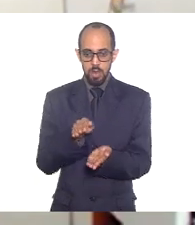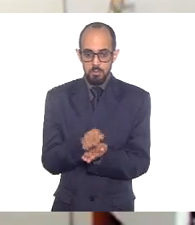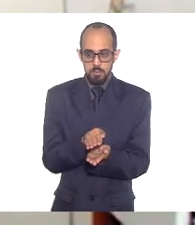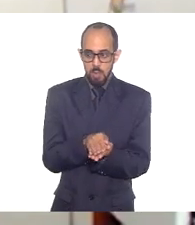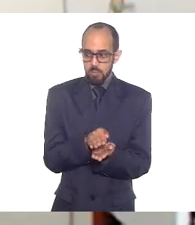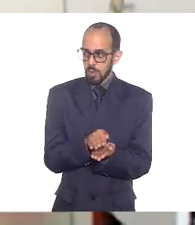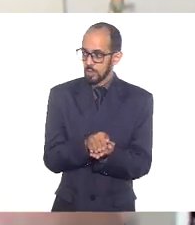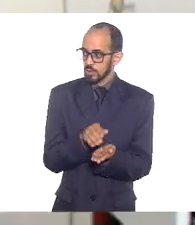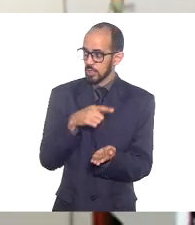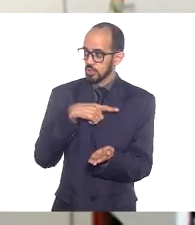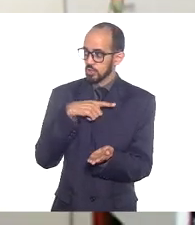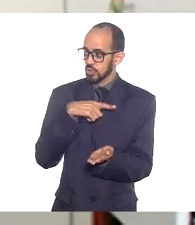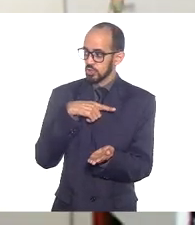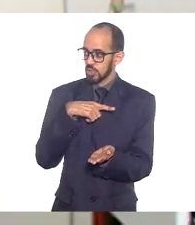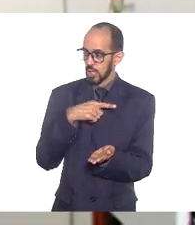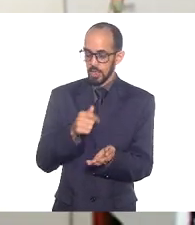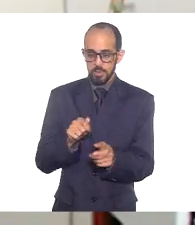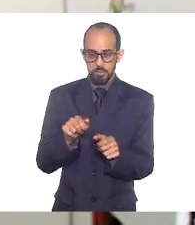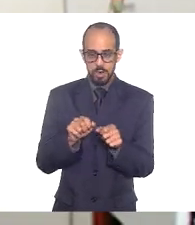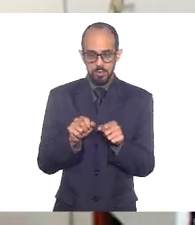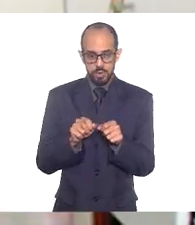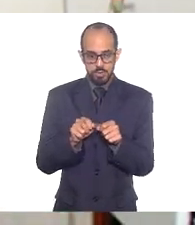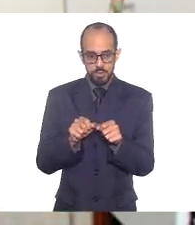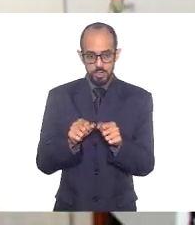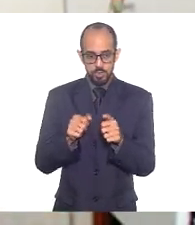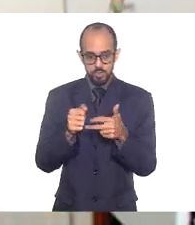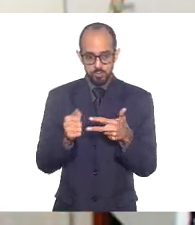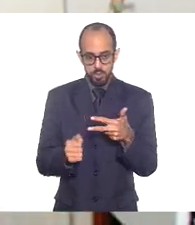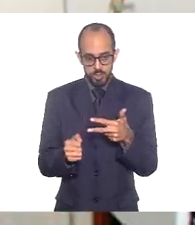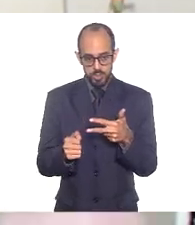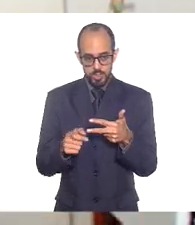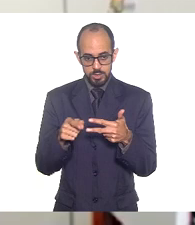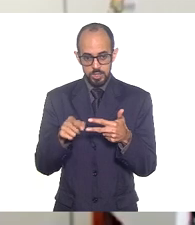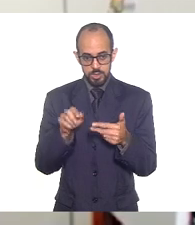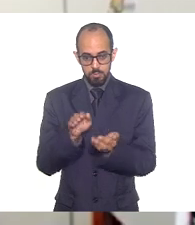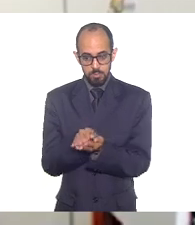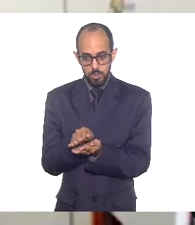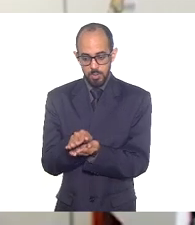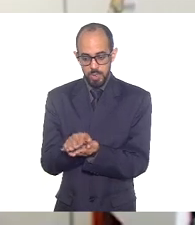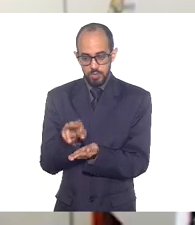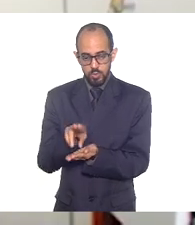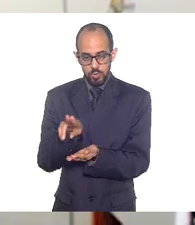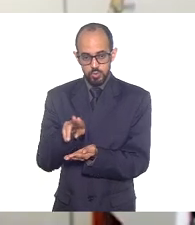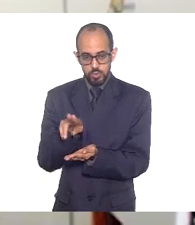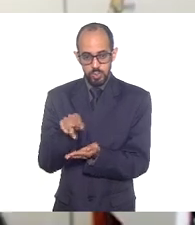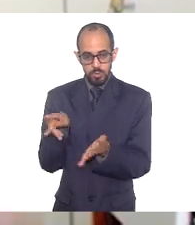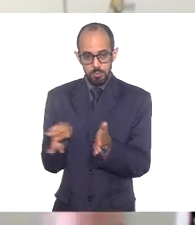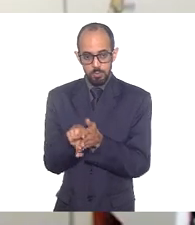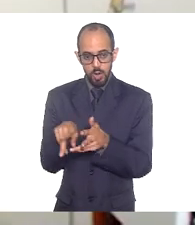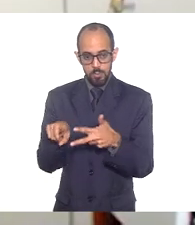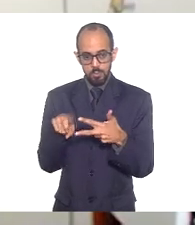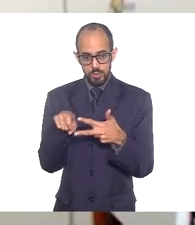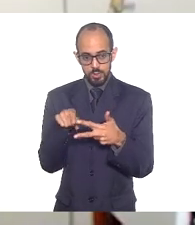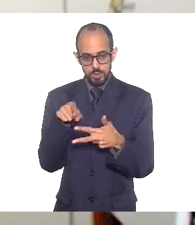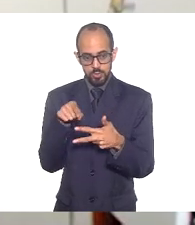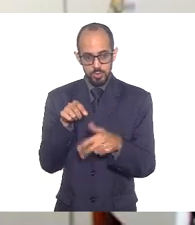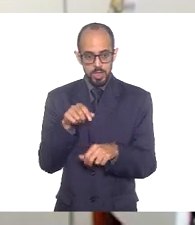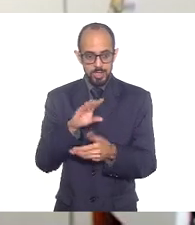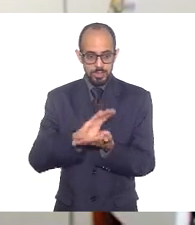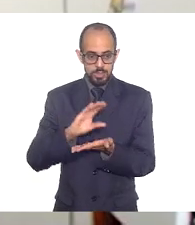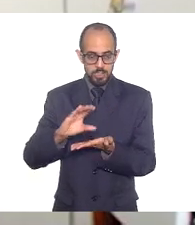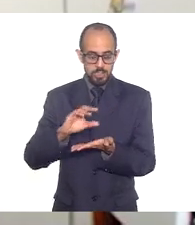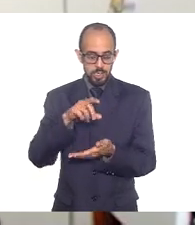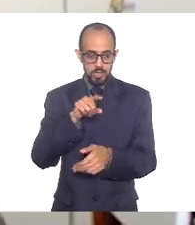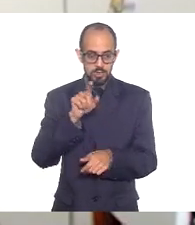tinha que ter formado com a contribuição dos poderes essa poupança foi usada pelo próprio Poder Executivo essas receitas